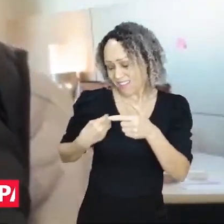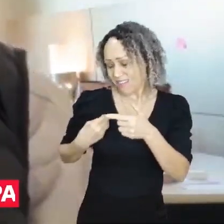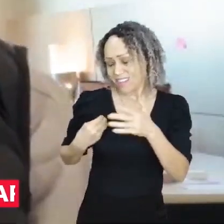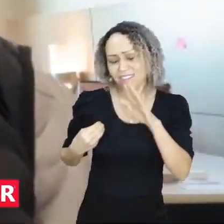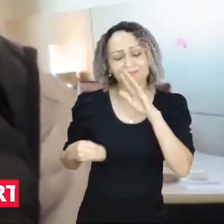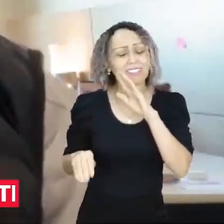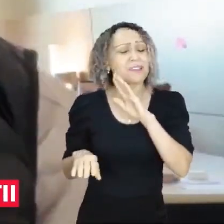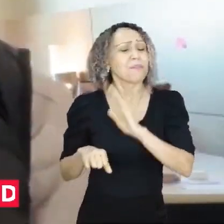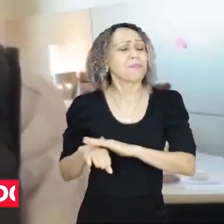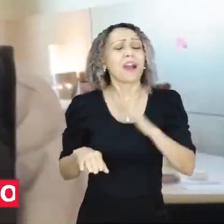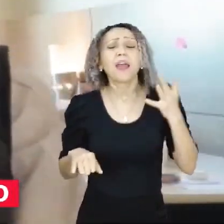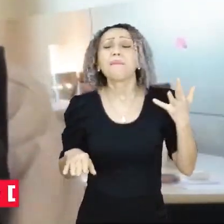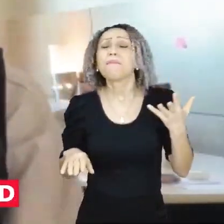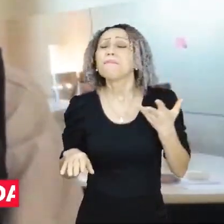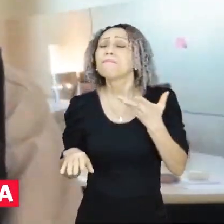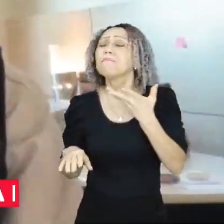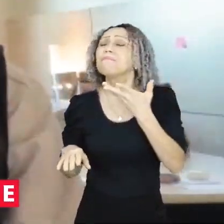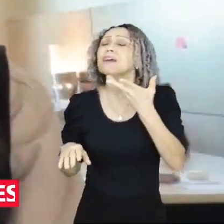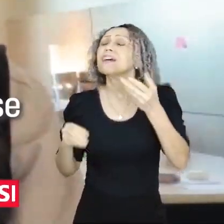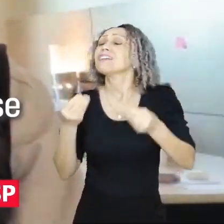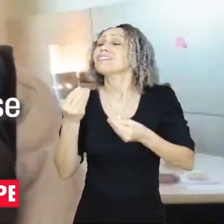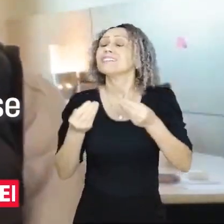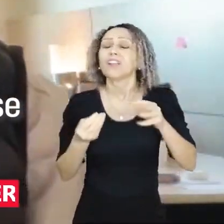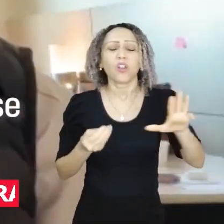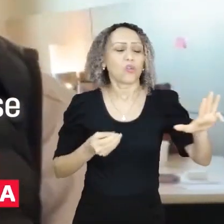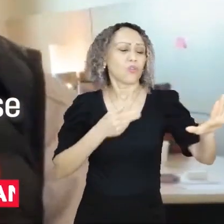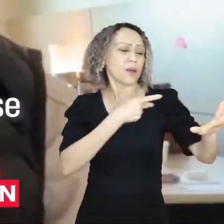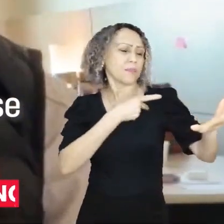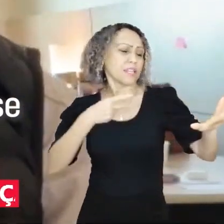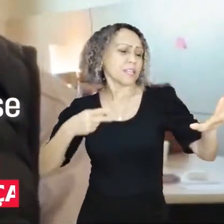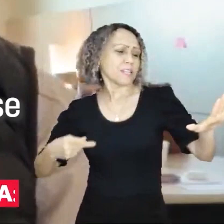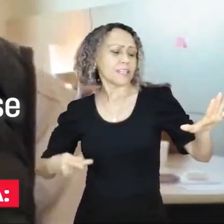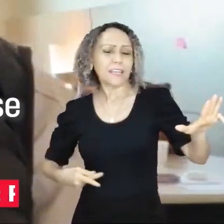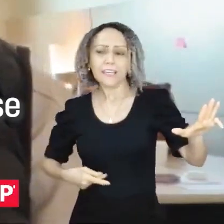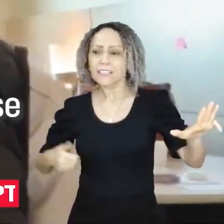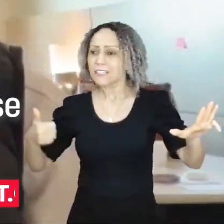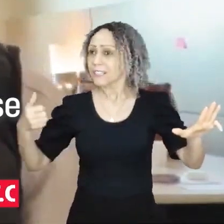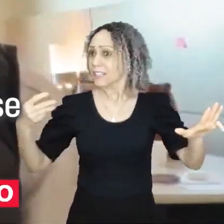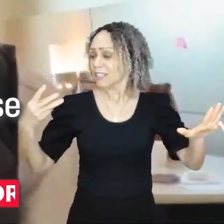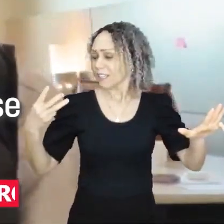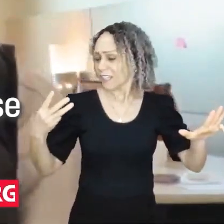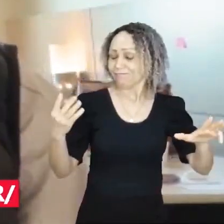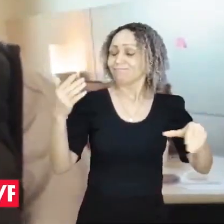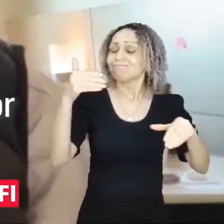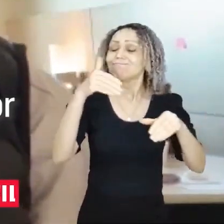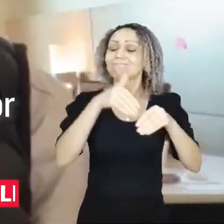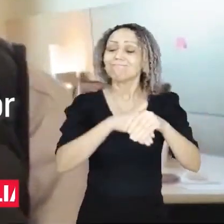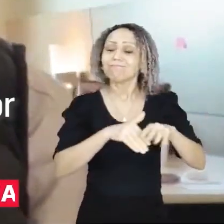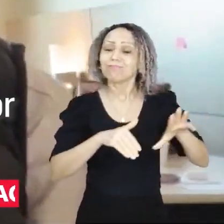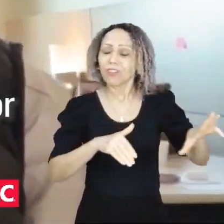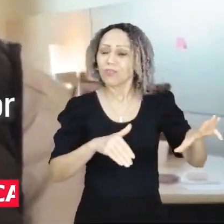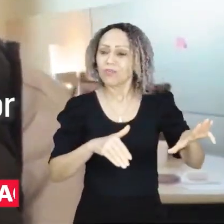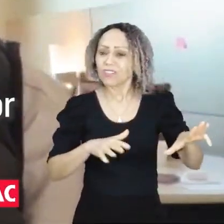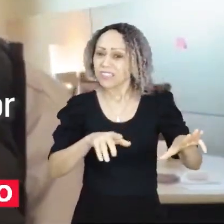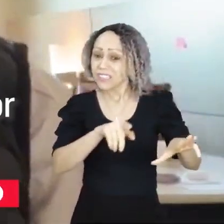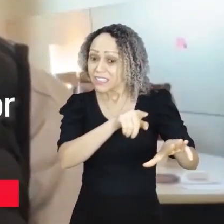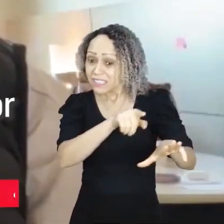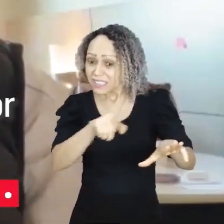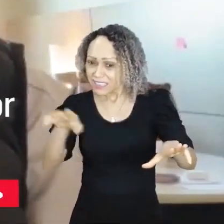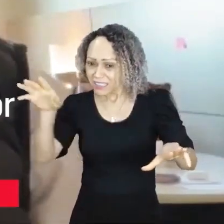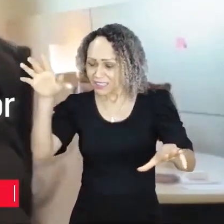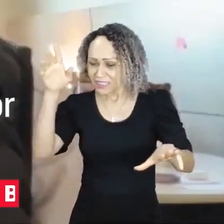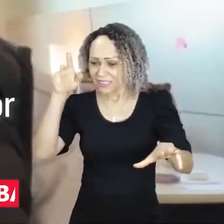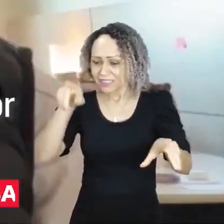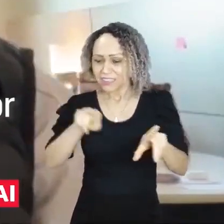presidente, 13 com Lula, e se tiver algum catarinense me acompanhando, vamos eleger um